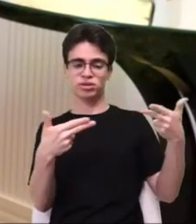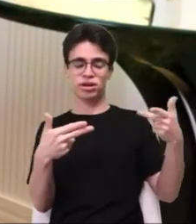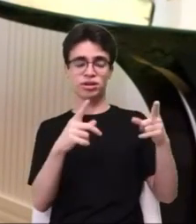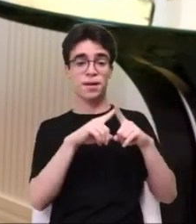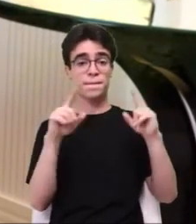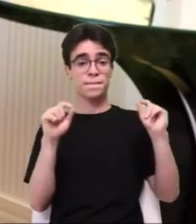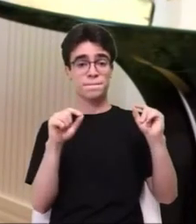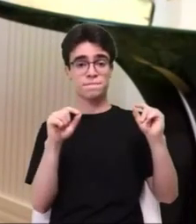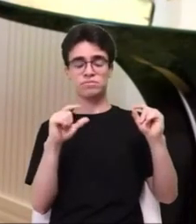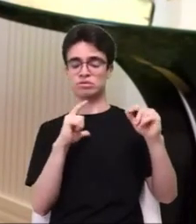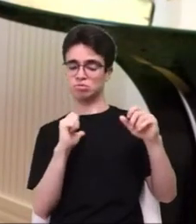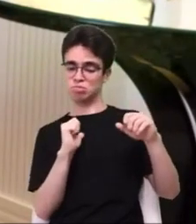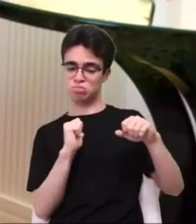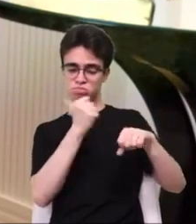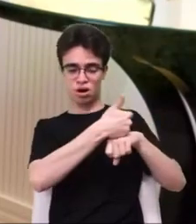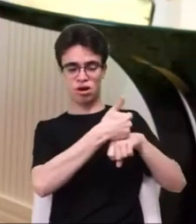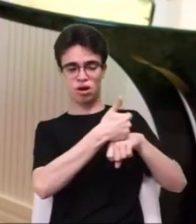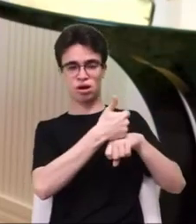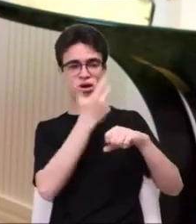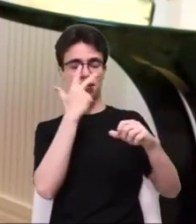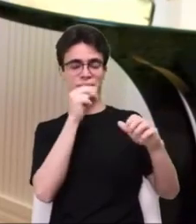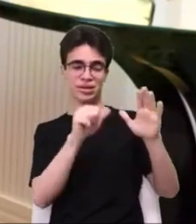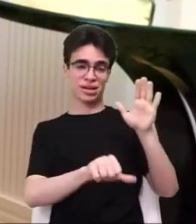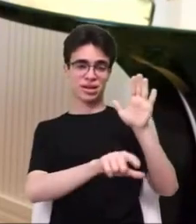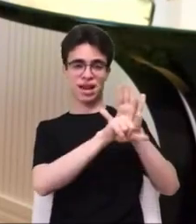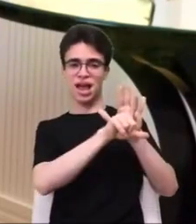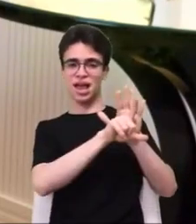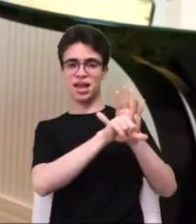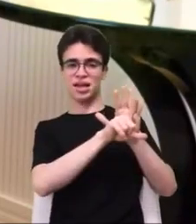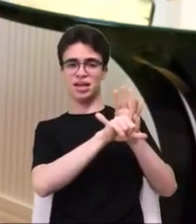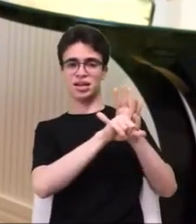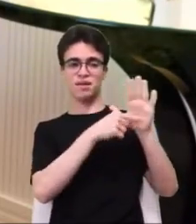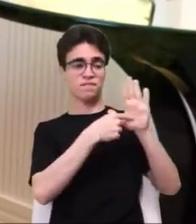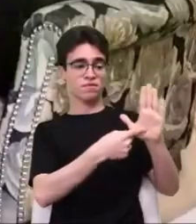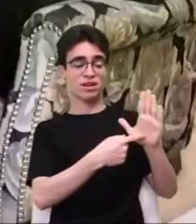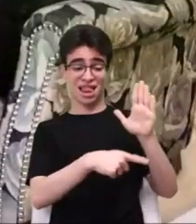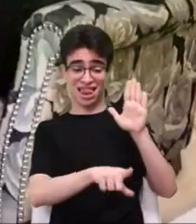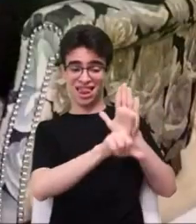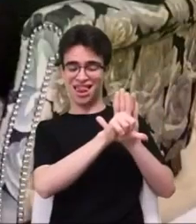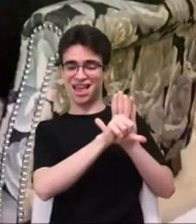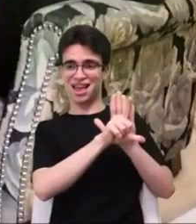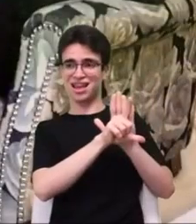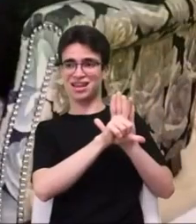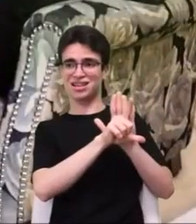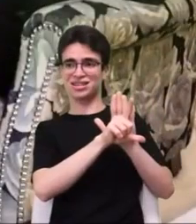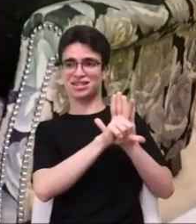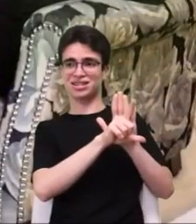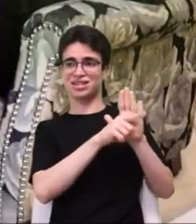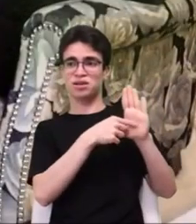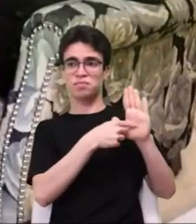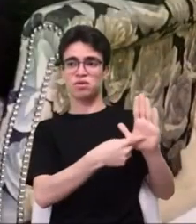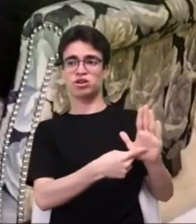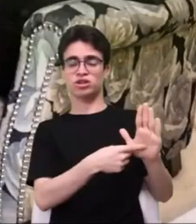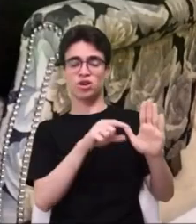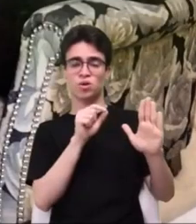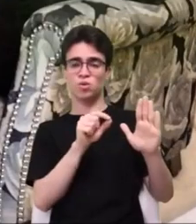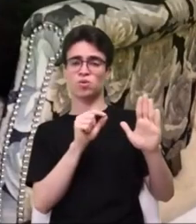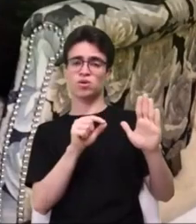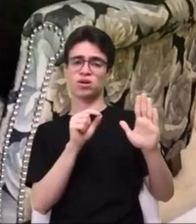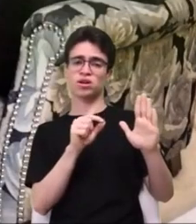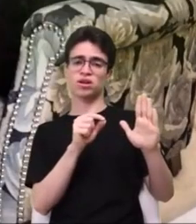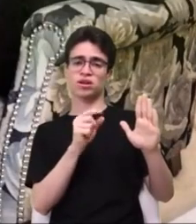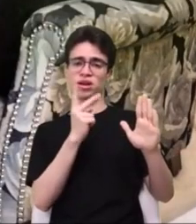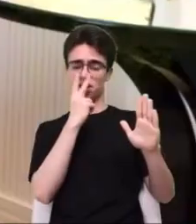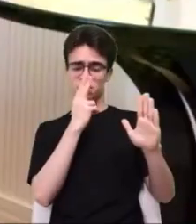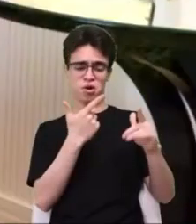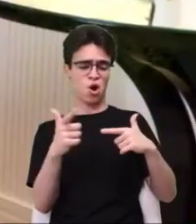se impõe sobre as demais na forma de lei, não é? Para dizer, de lei interna, tá? Para dizer